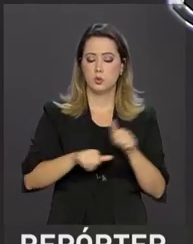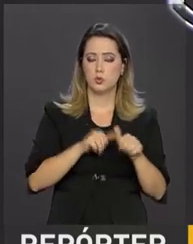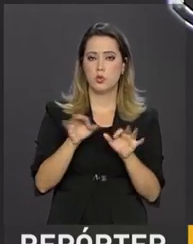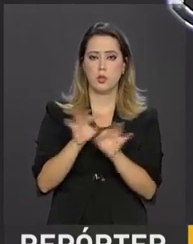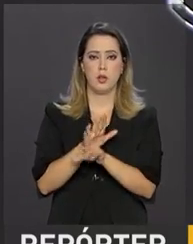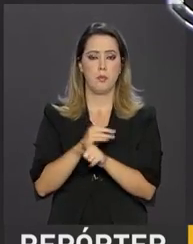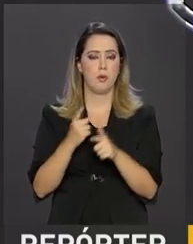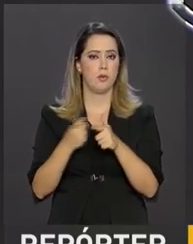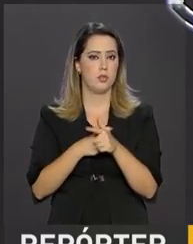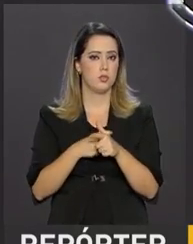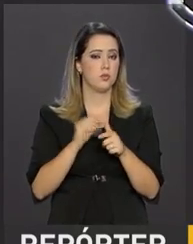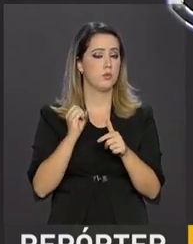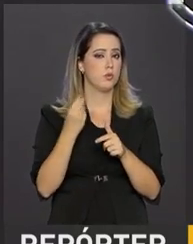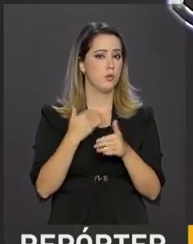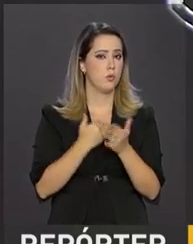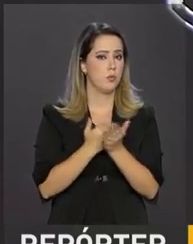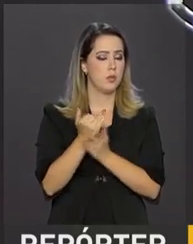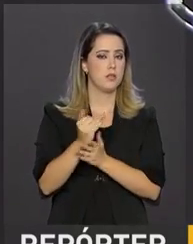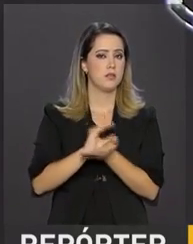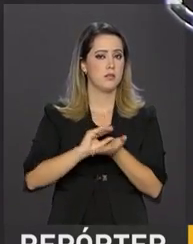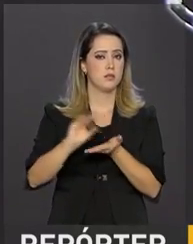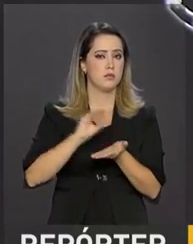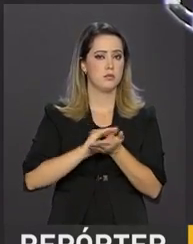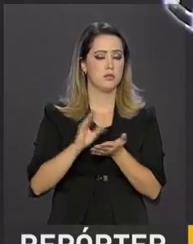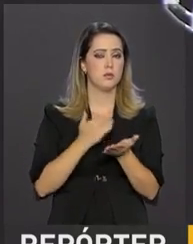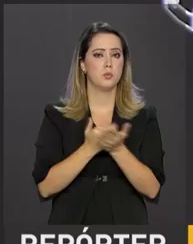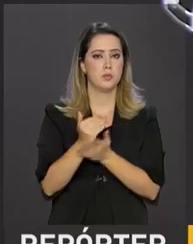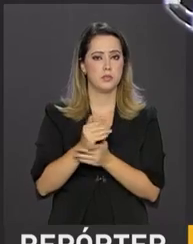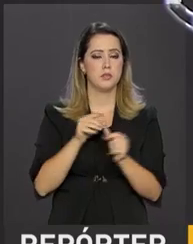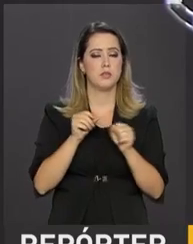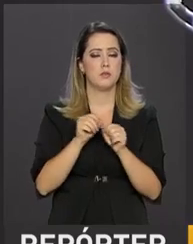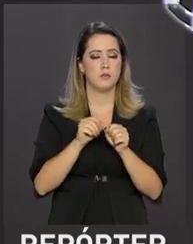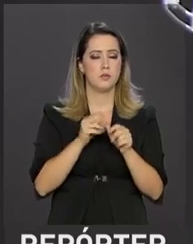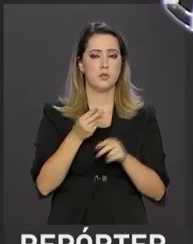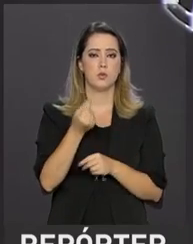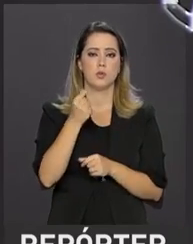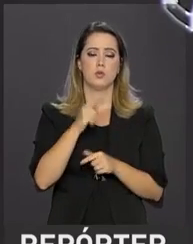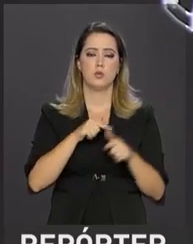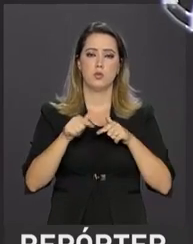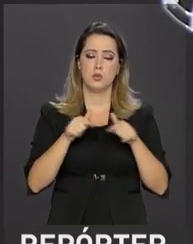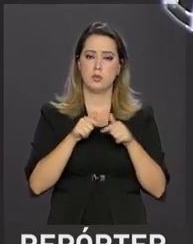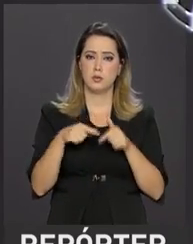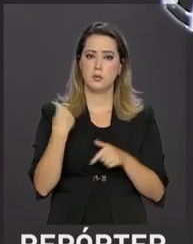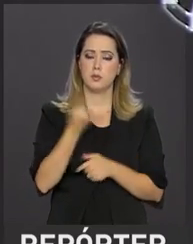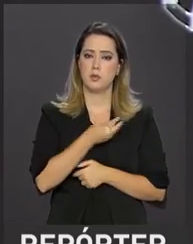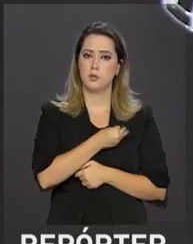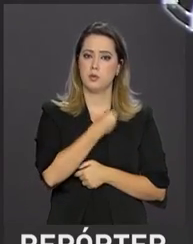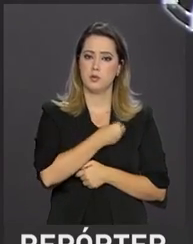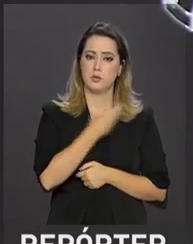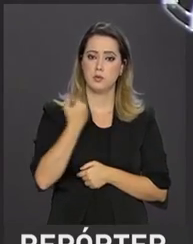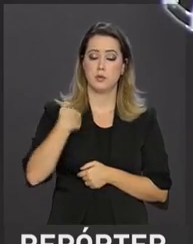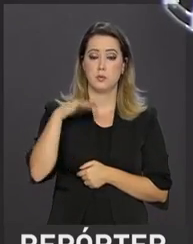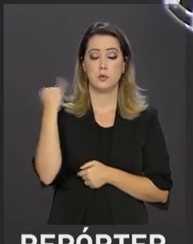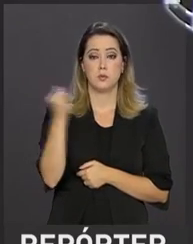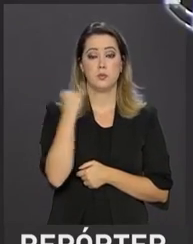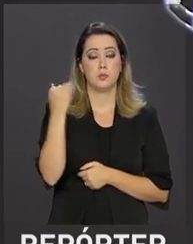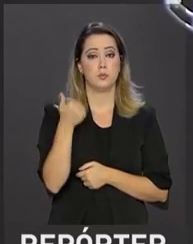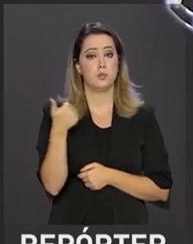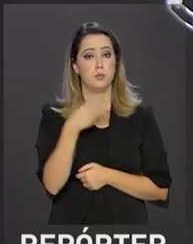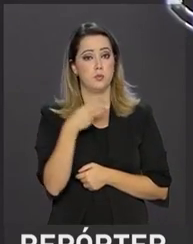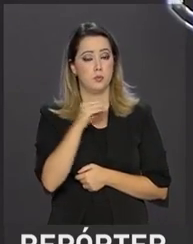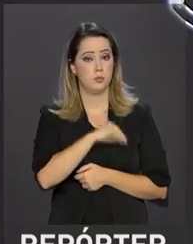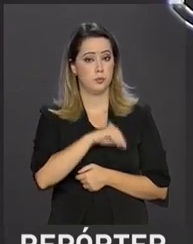dívidas quanto de começar a investir de começar a fazer o dinheiro trabalhar a favor da nossa qualidade de vida então a maior dica para o 13º é